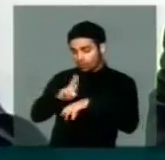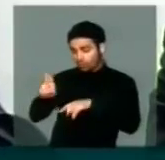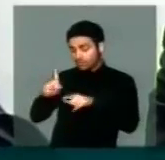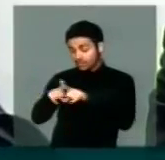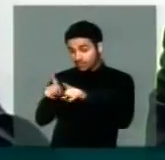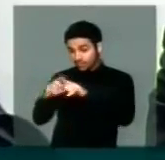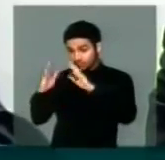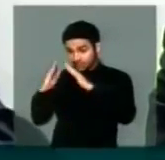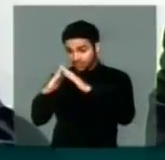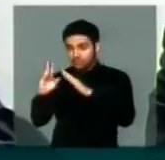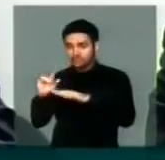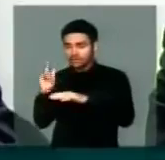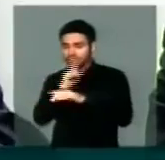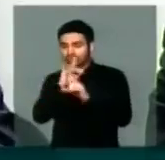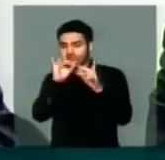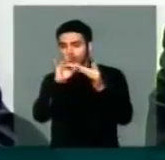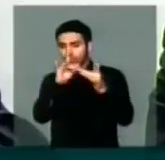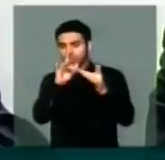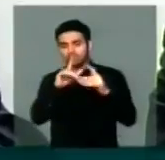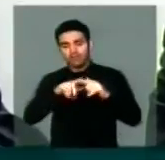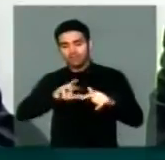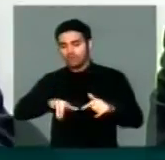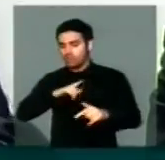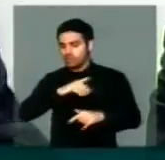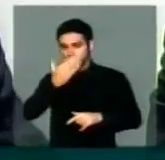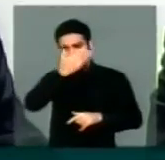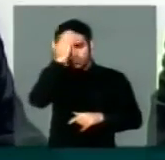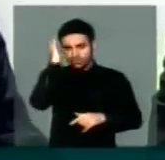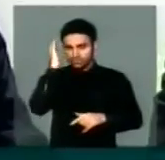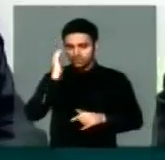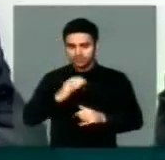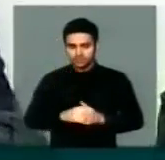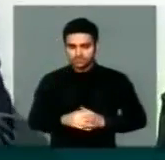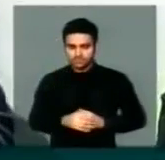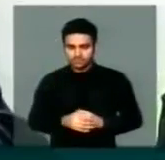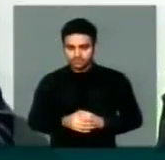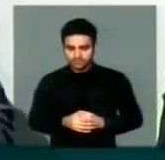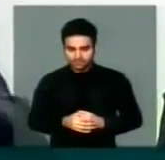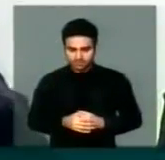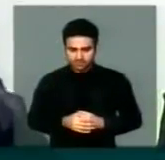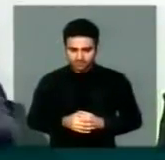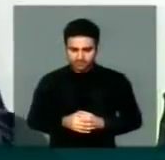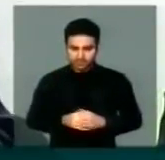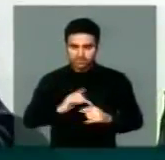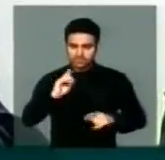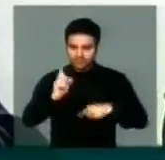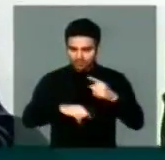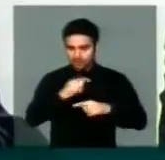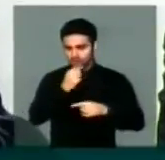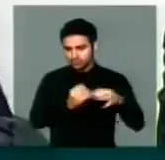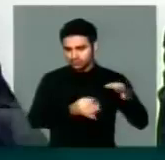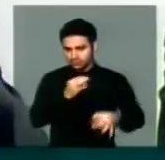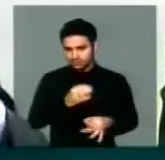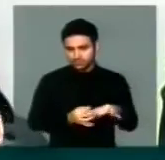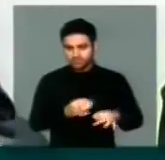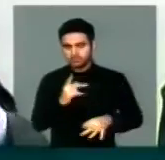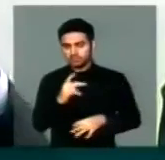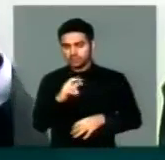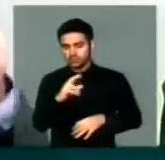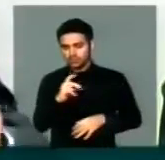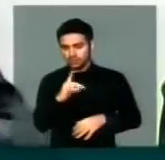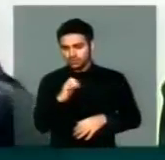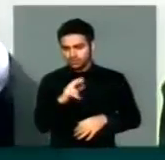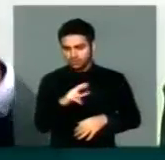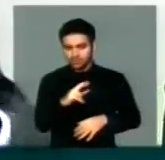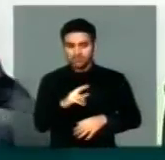entregador teria que contatar, mas que não era Eduardo Cunha. Aí vem o procurador. Embora